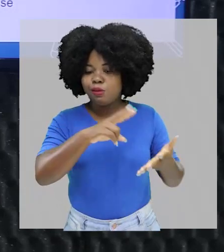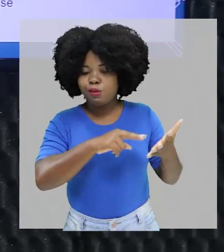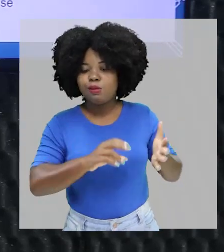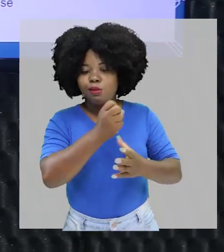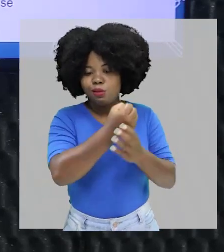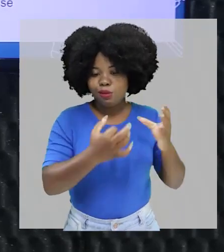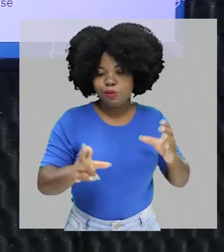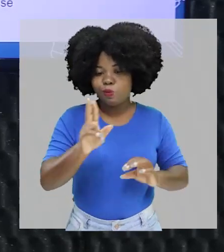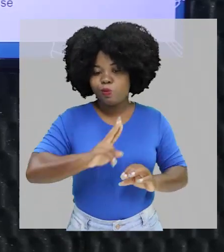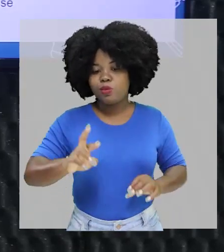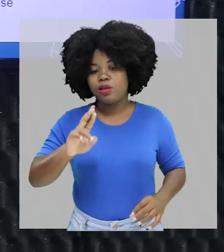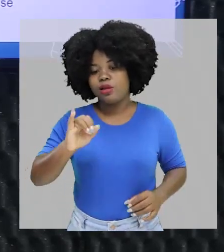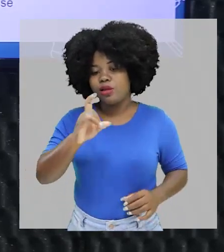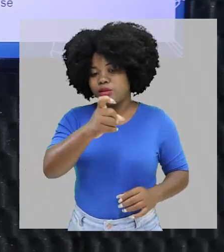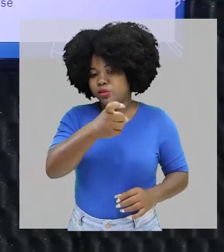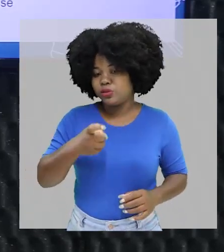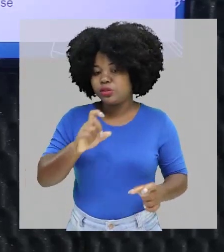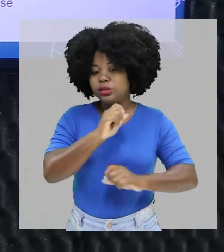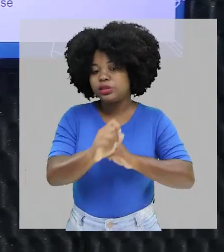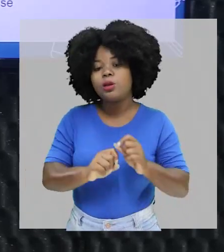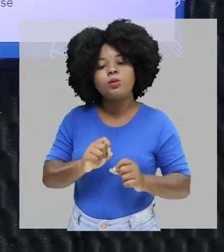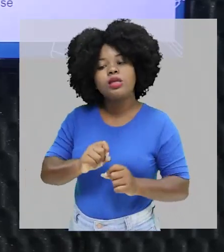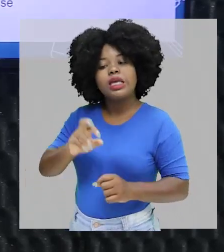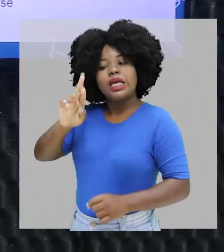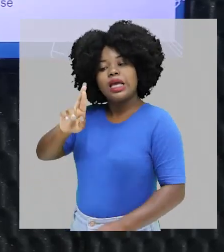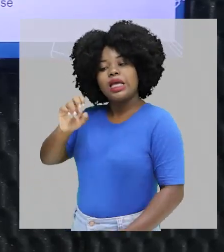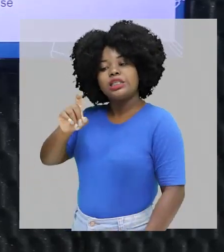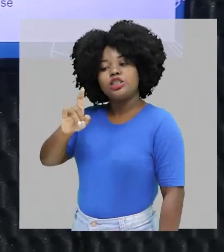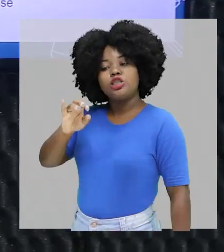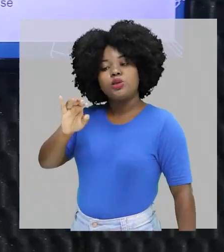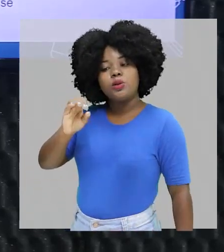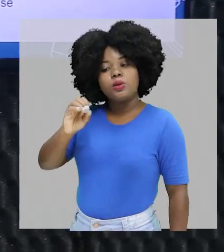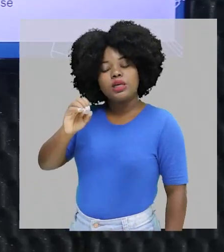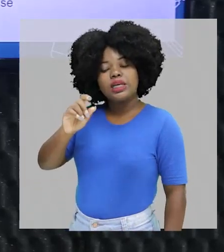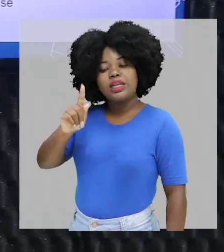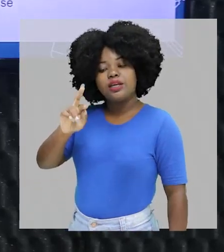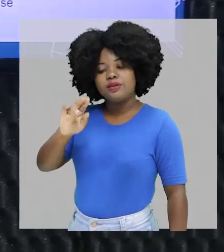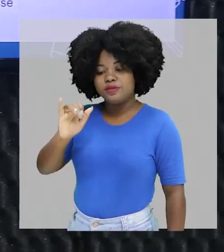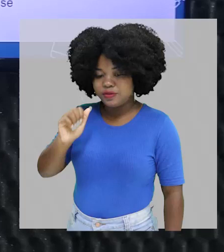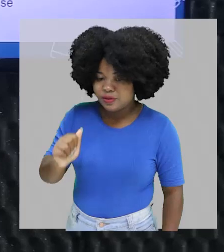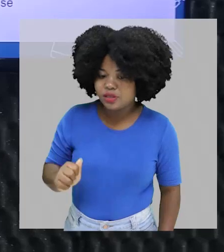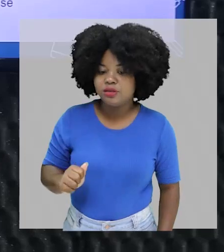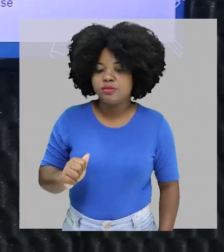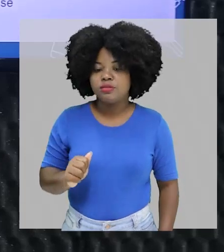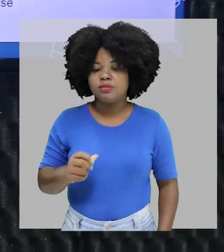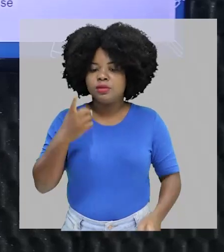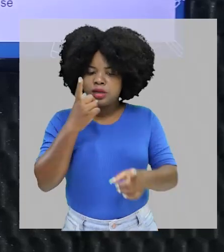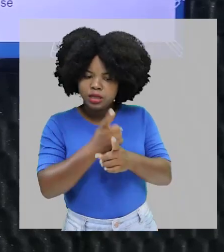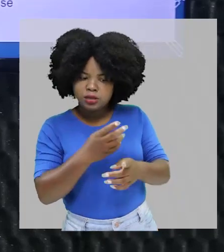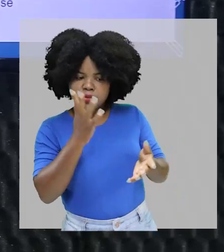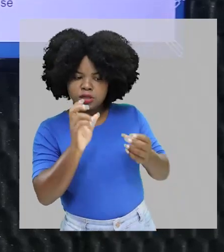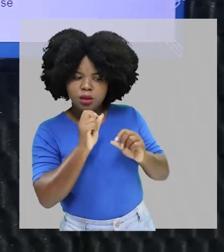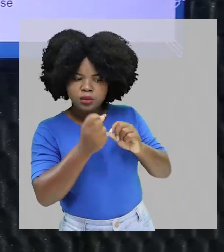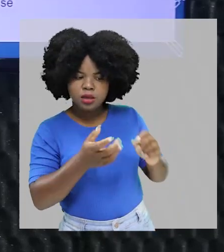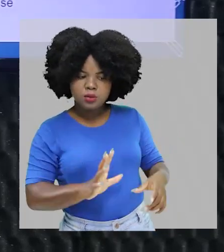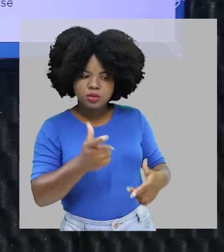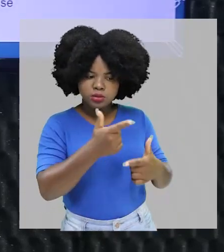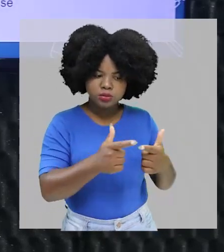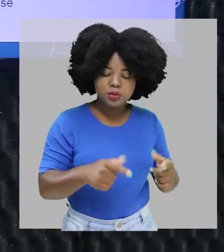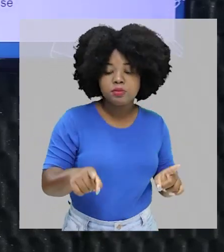raios-x é em radiografias para o diagnóstico médico, mas ele também é